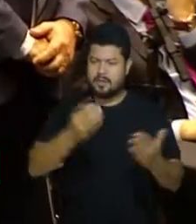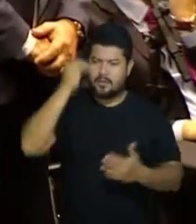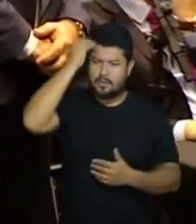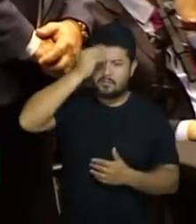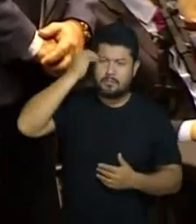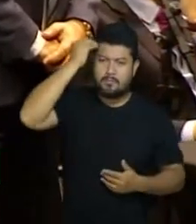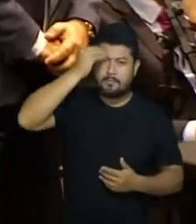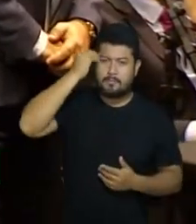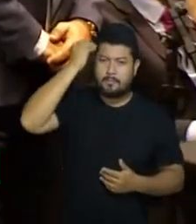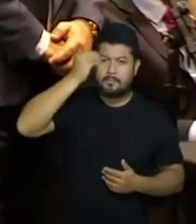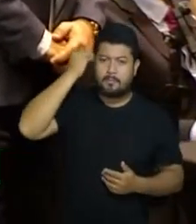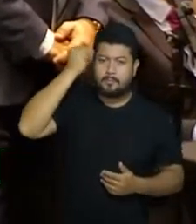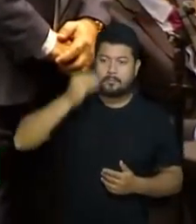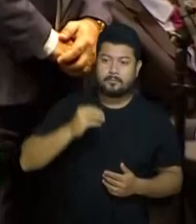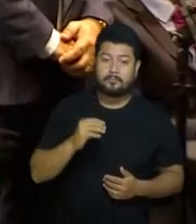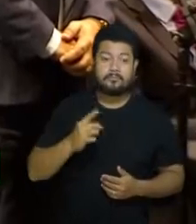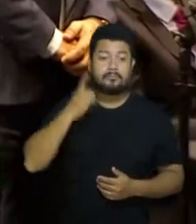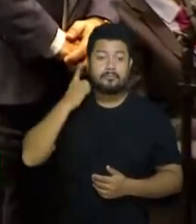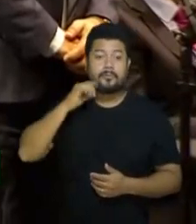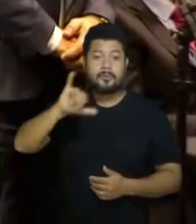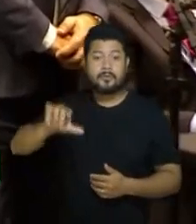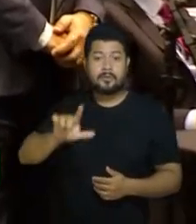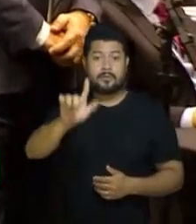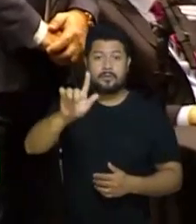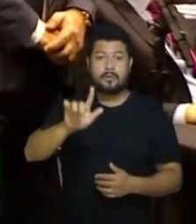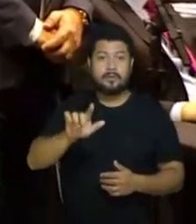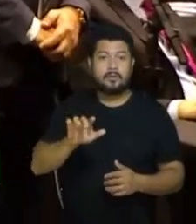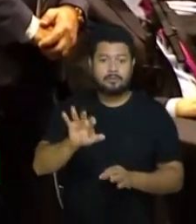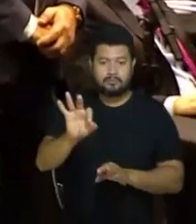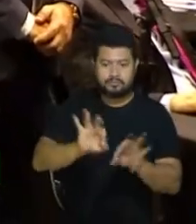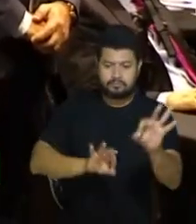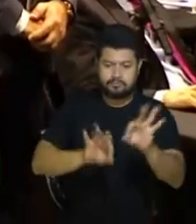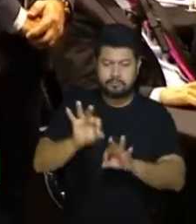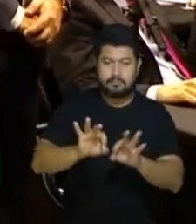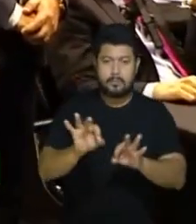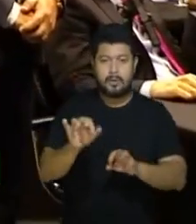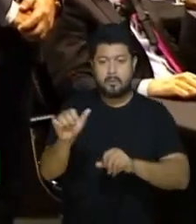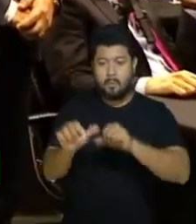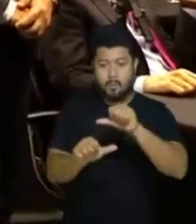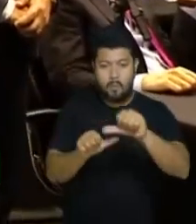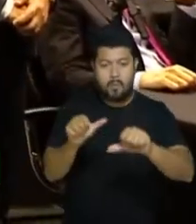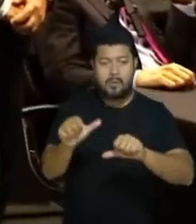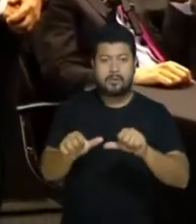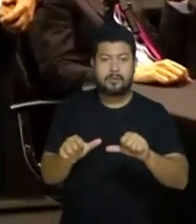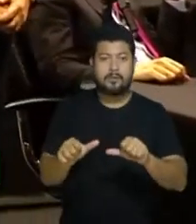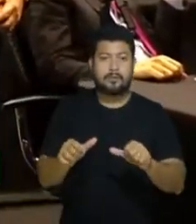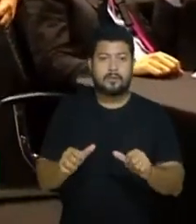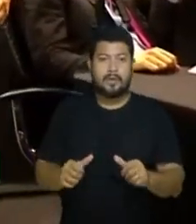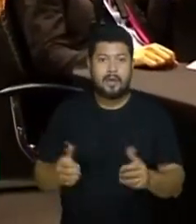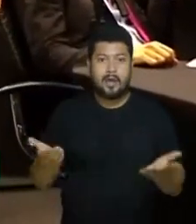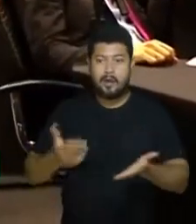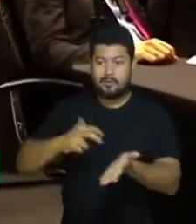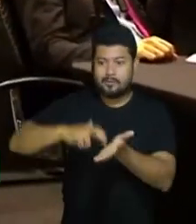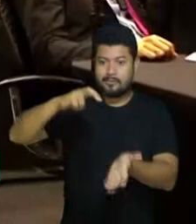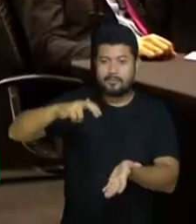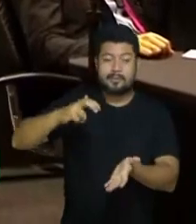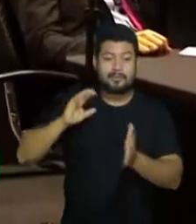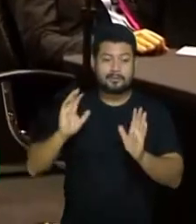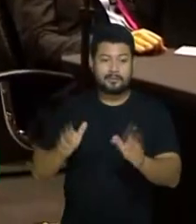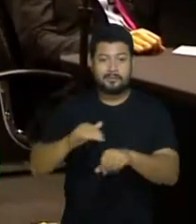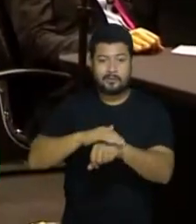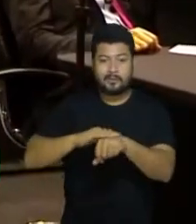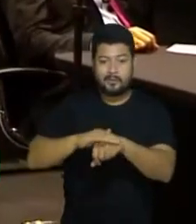do nosso deputado Júlio Garcia, foi aperfeiçoado. E sendo assim, além disso, hoje pela manhã estávamos conversando sobre a